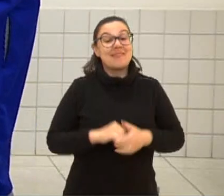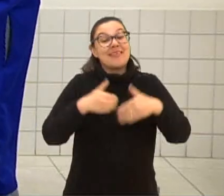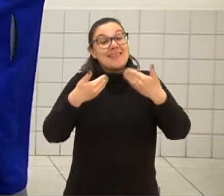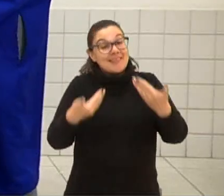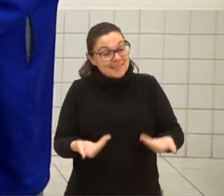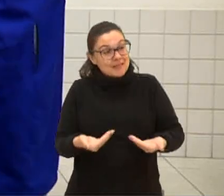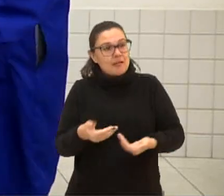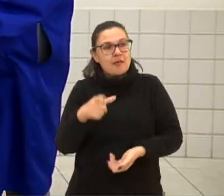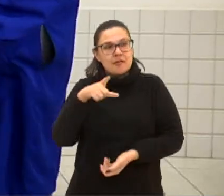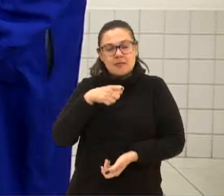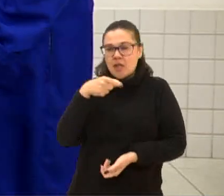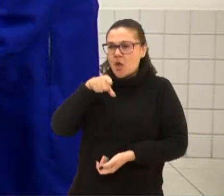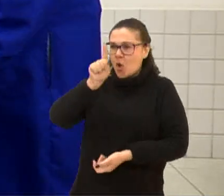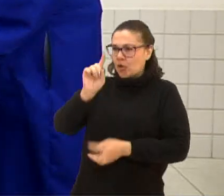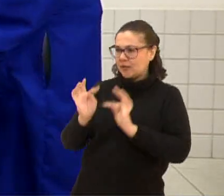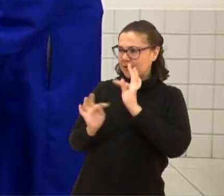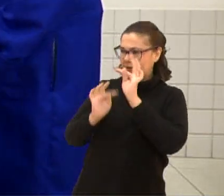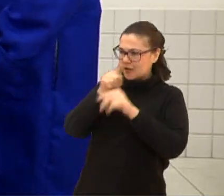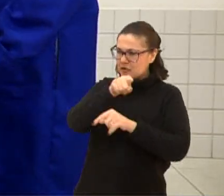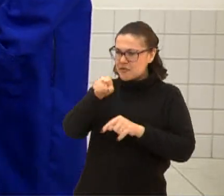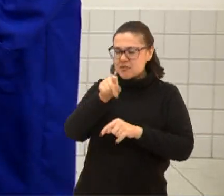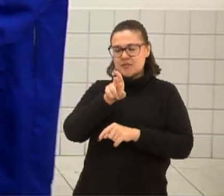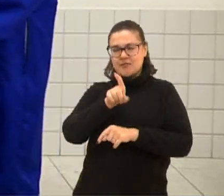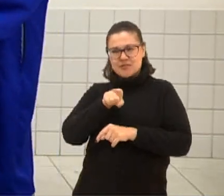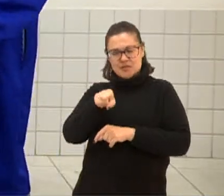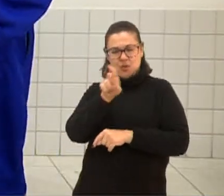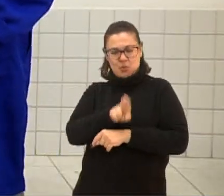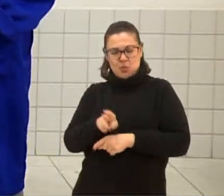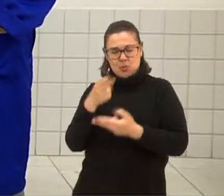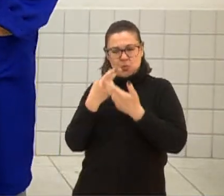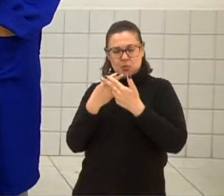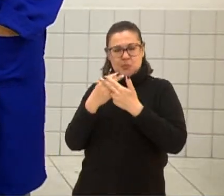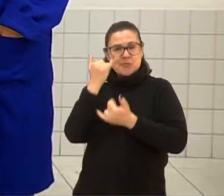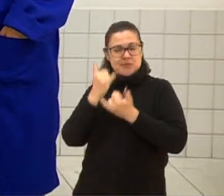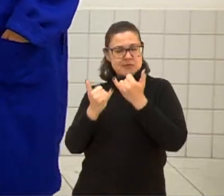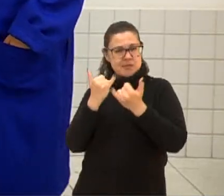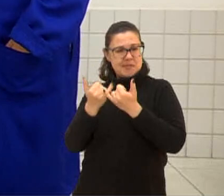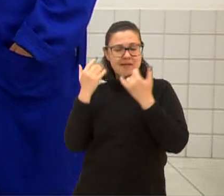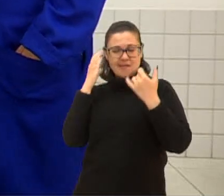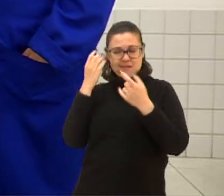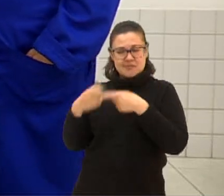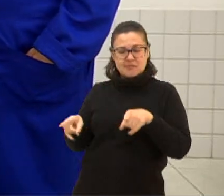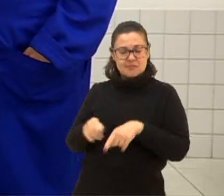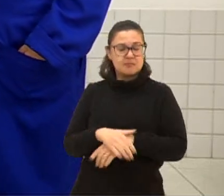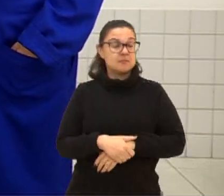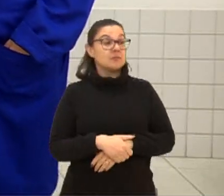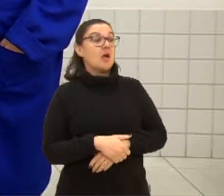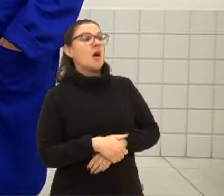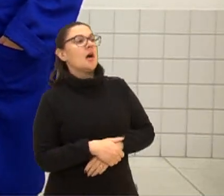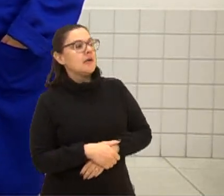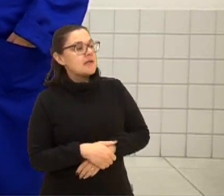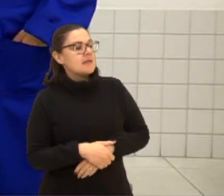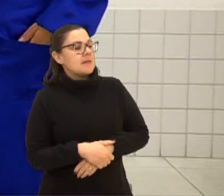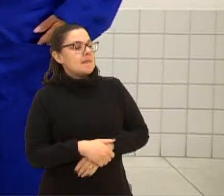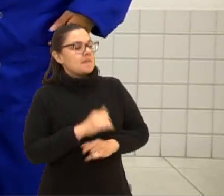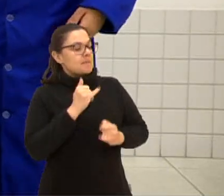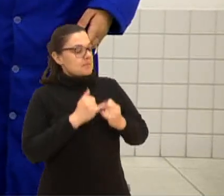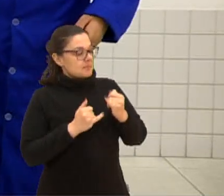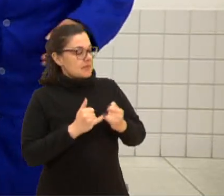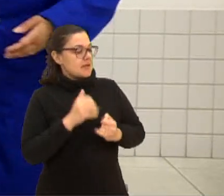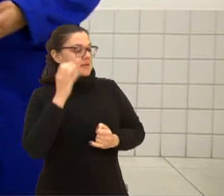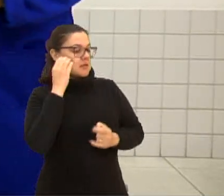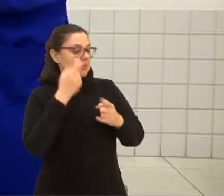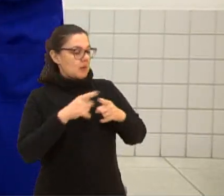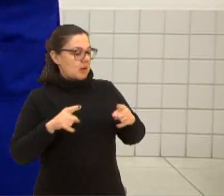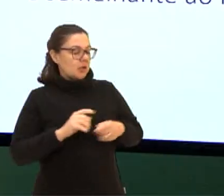Bom, tem alguma outra tecnologia, Bruno, que você usa que é semelhante à rádio e qual? Tá semelhante o